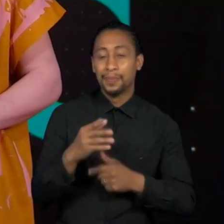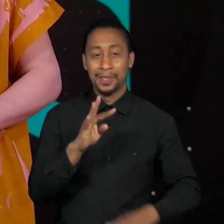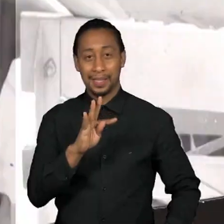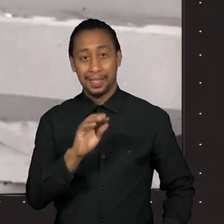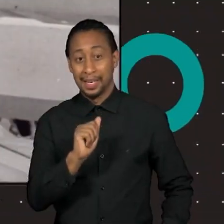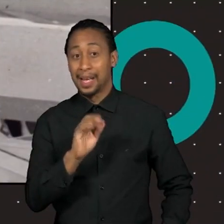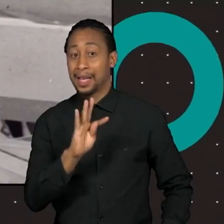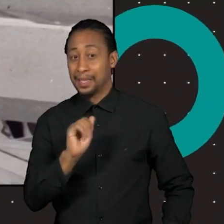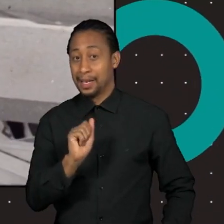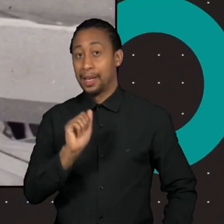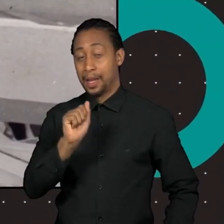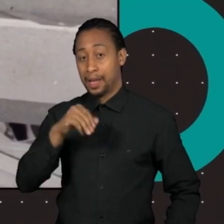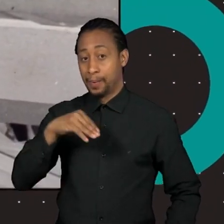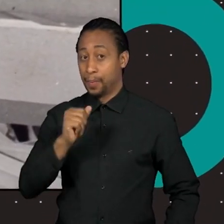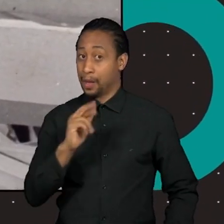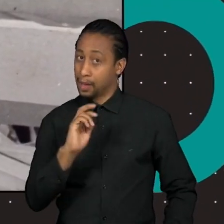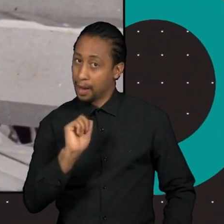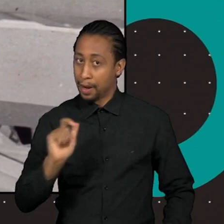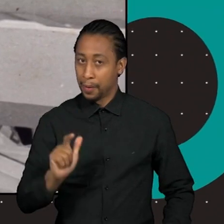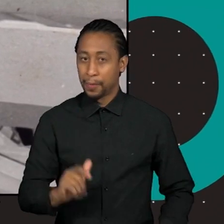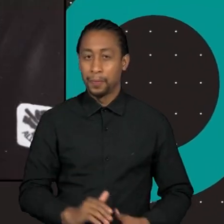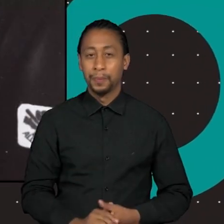Amaral.